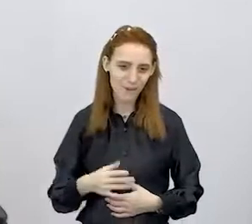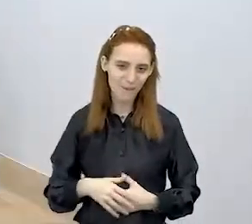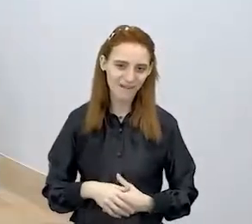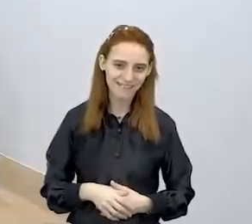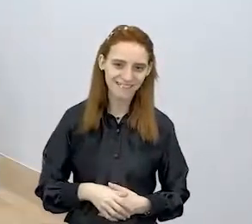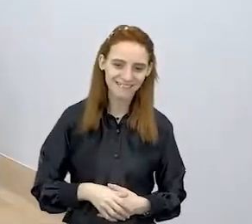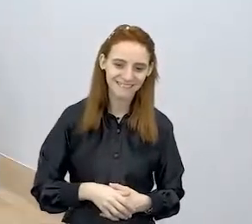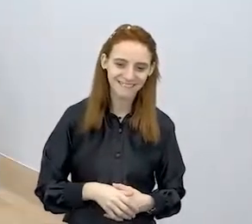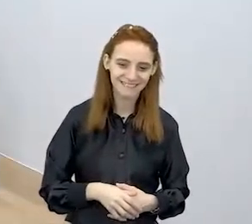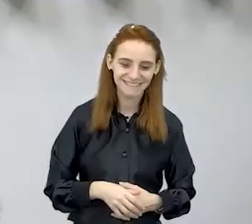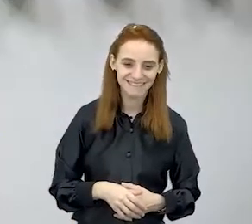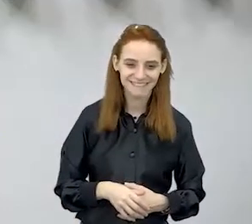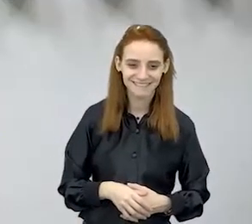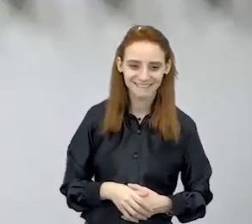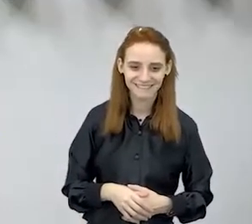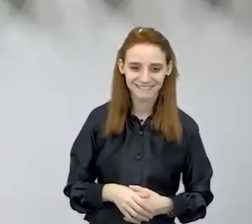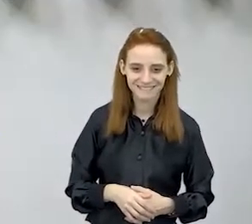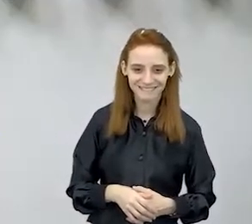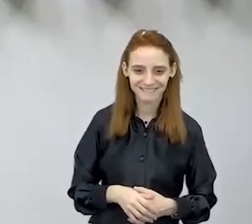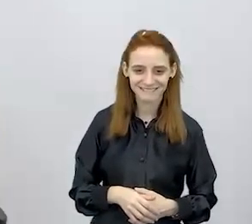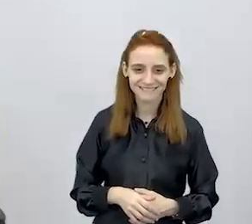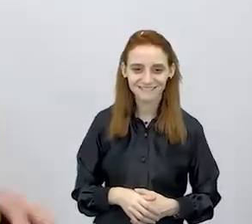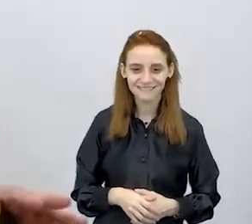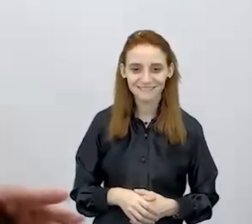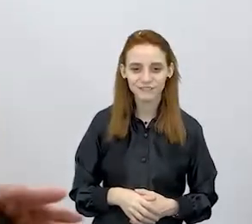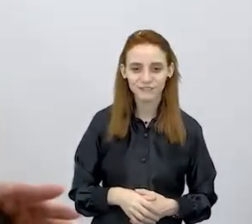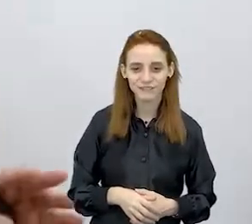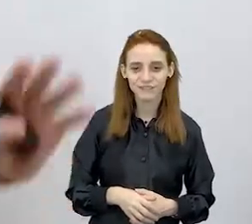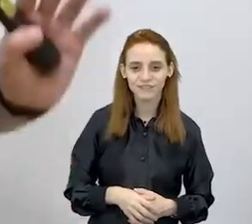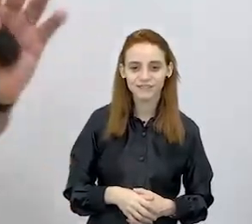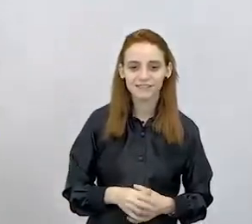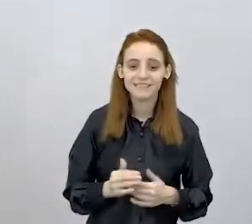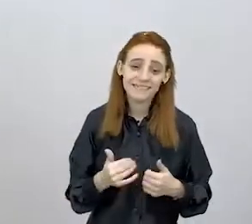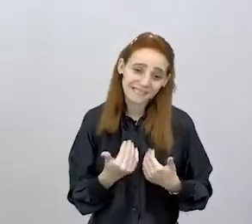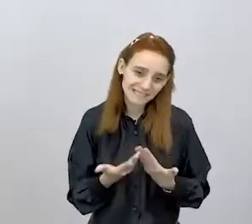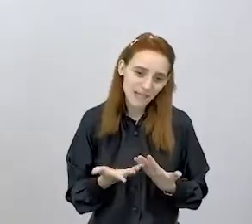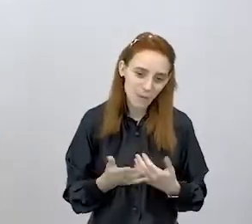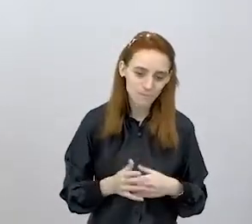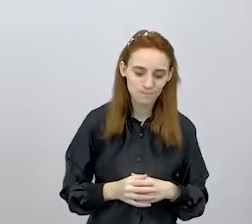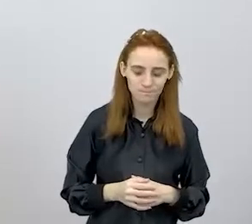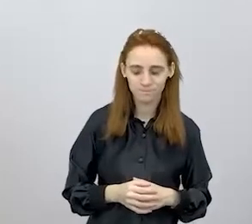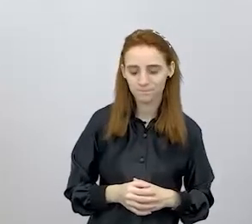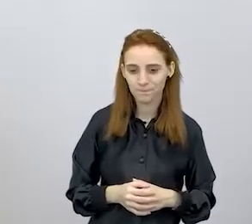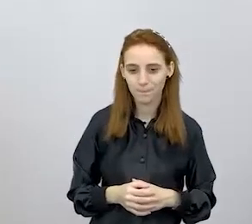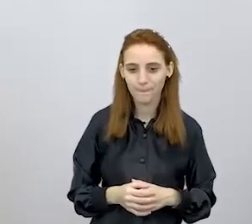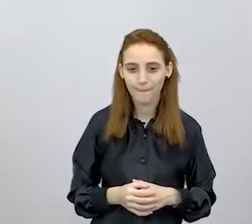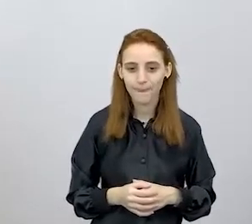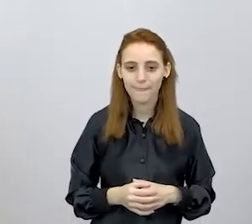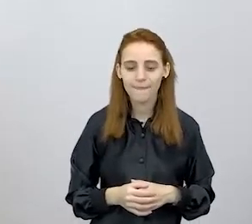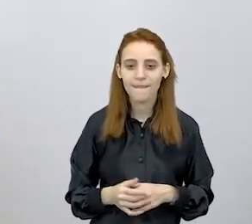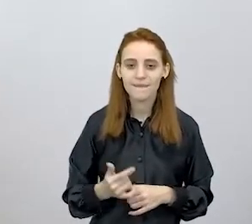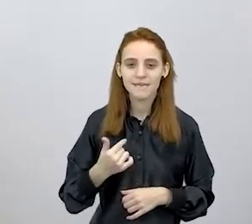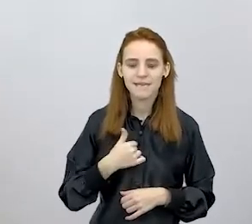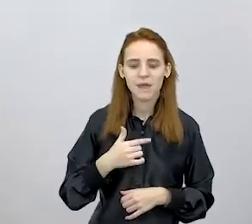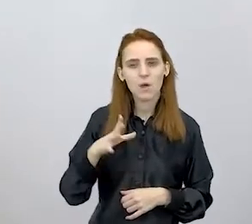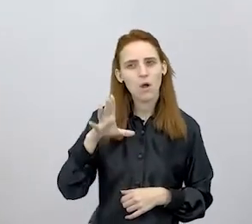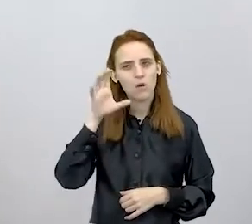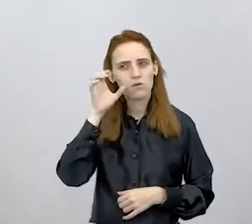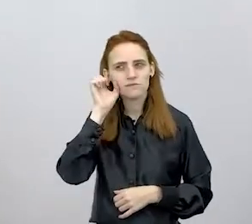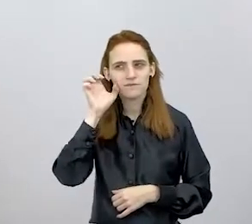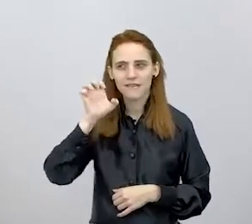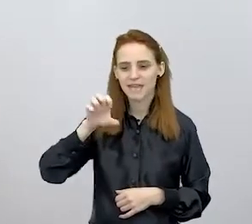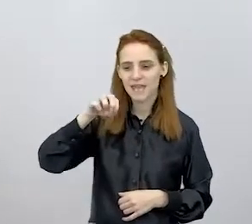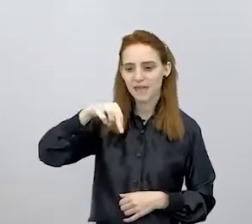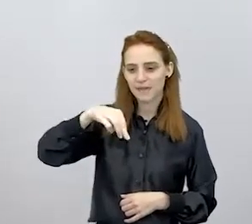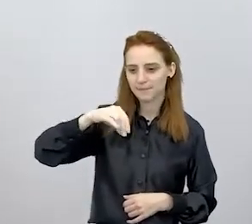negócio... Eu sou jovem há mais tempo. Que seja, olha só. Mas quando eu parei para ouvir o